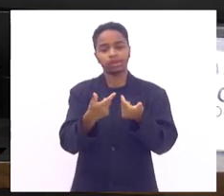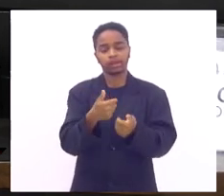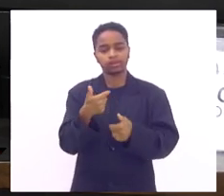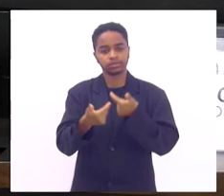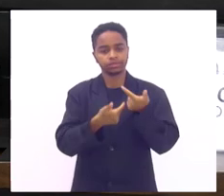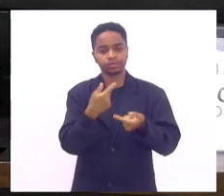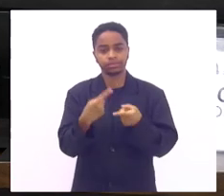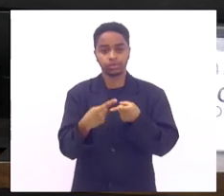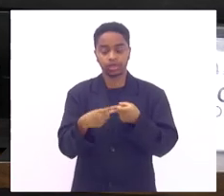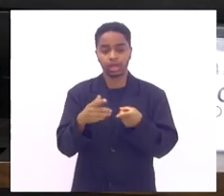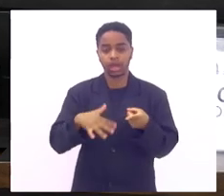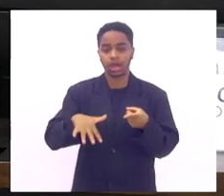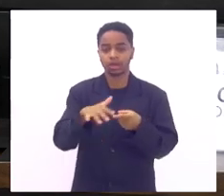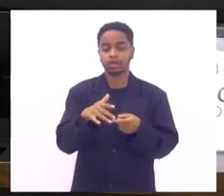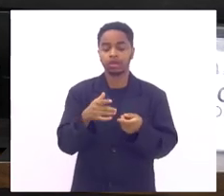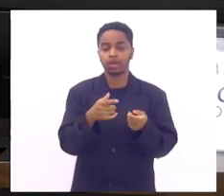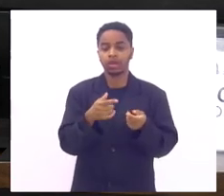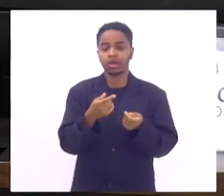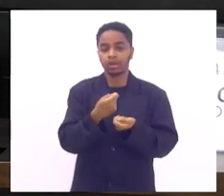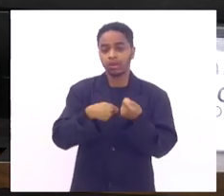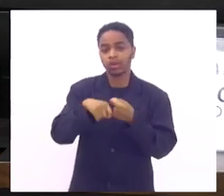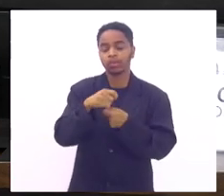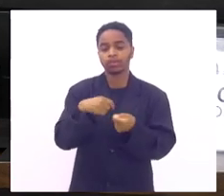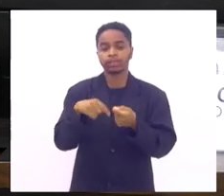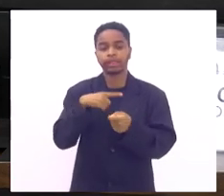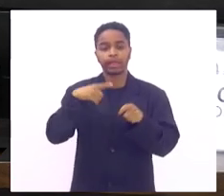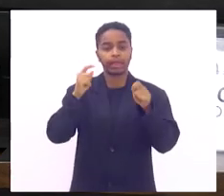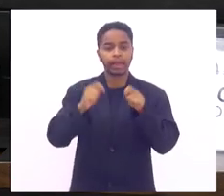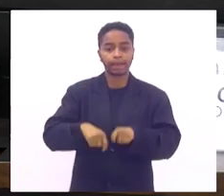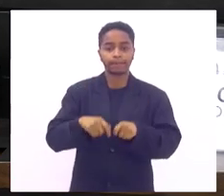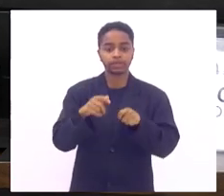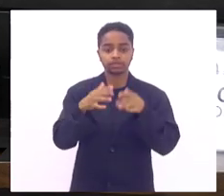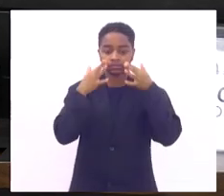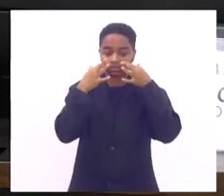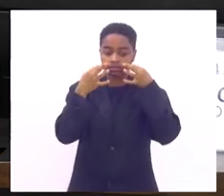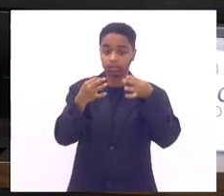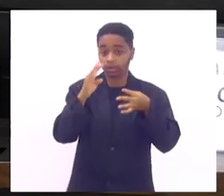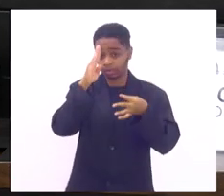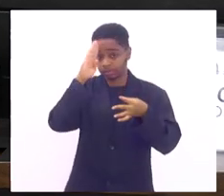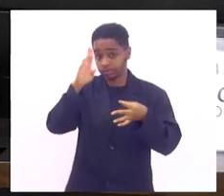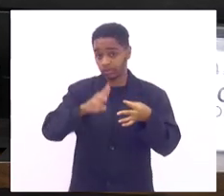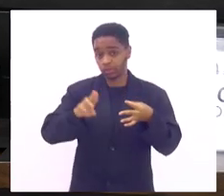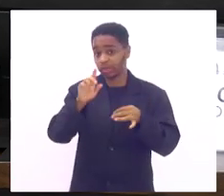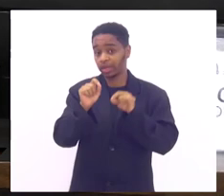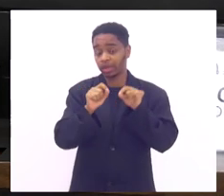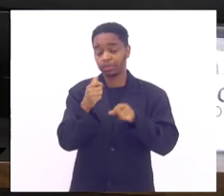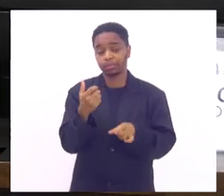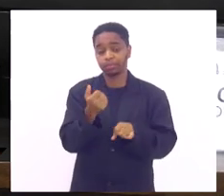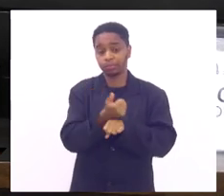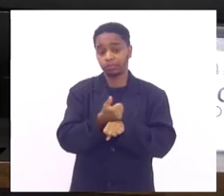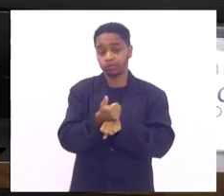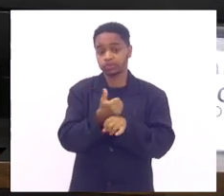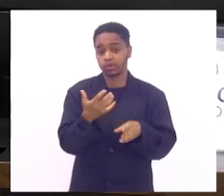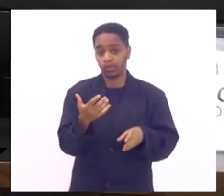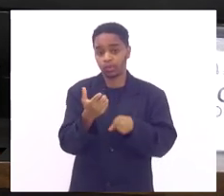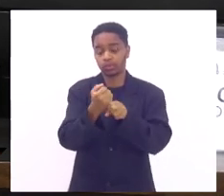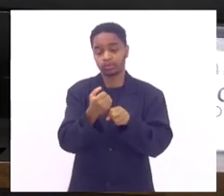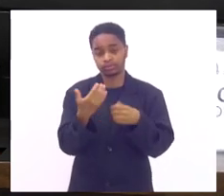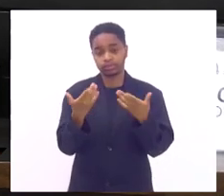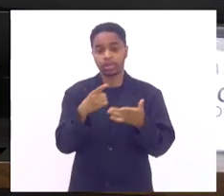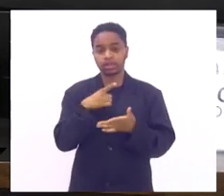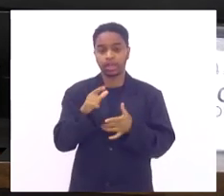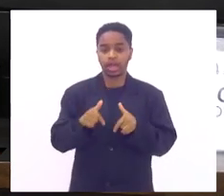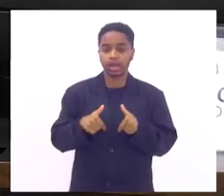junta comercial teve a capacidade de ouvir o seu maior usuário, que é o profissional da contabilidade. Então, várias